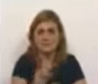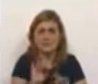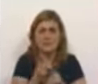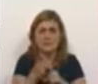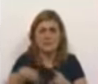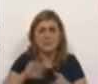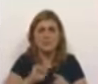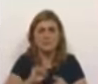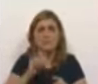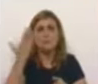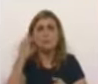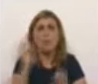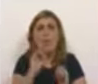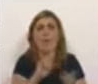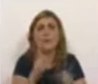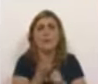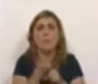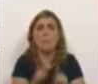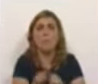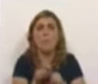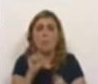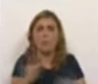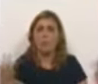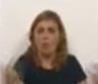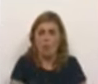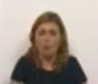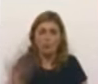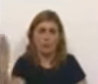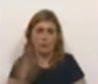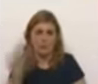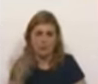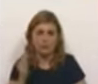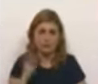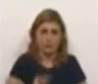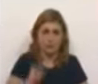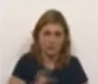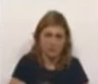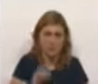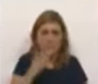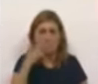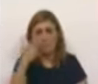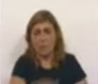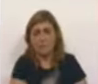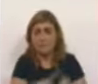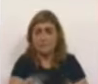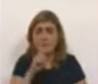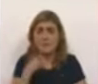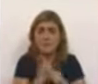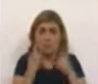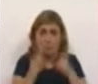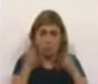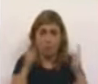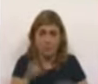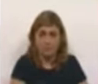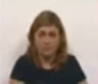inevitabilidades, que não havia alternativa à política dos cortes, dos direitos, dos salários, das pensões e serviços